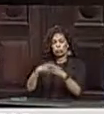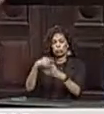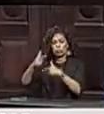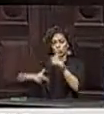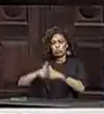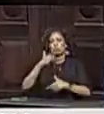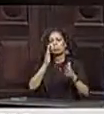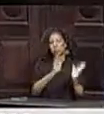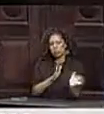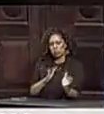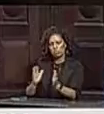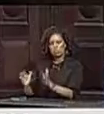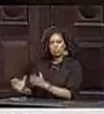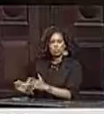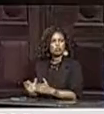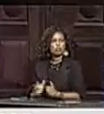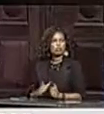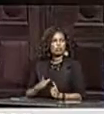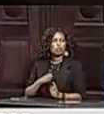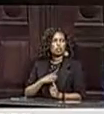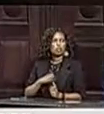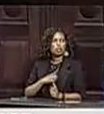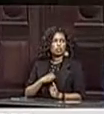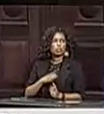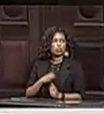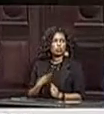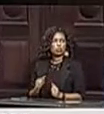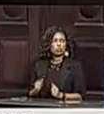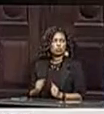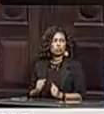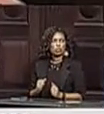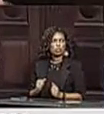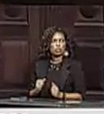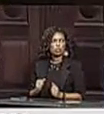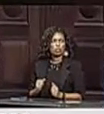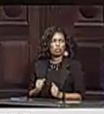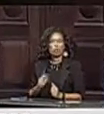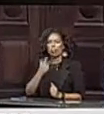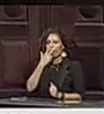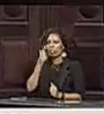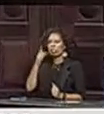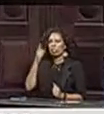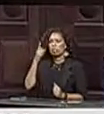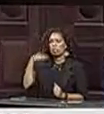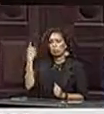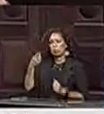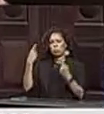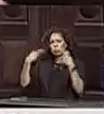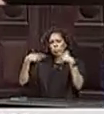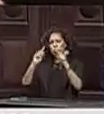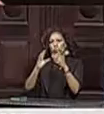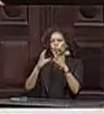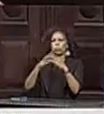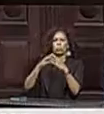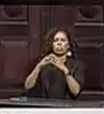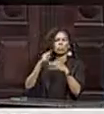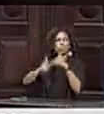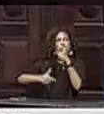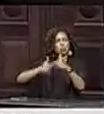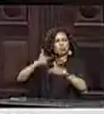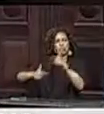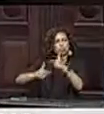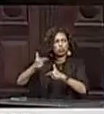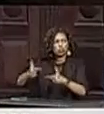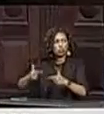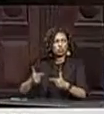O deputado Gilberto Palmares já tentou incluir aqui uma espécie de penalidade para quem não cumprir o piso. Já é